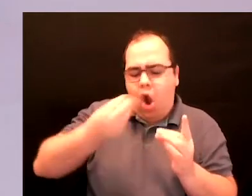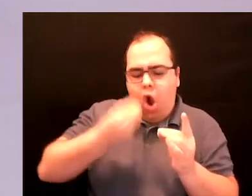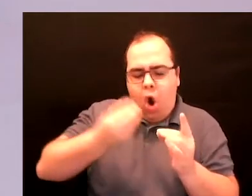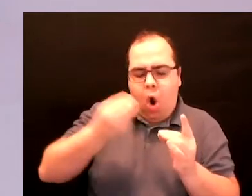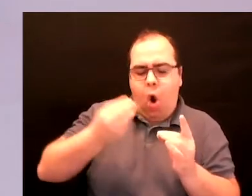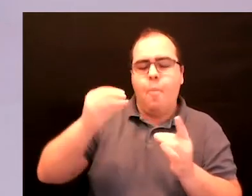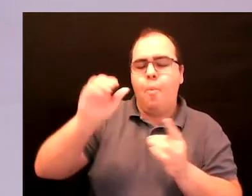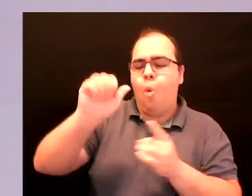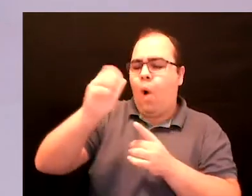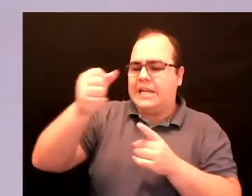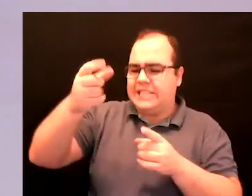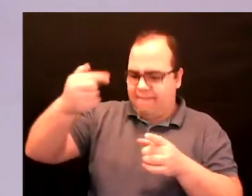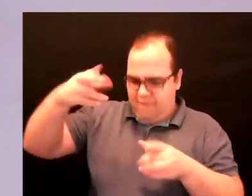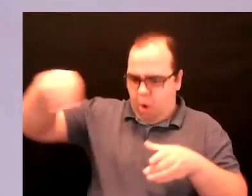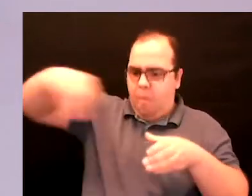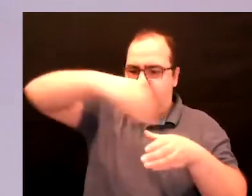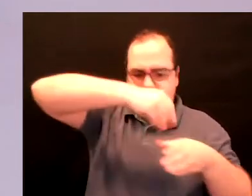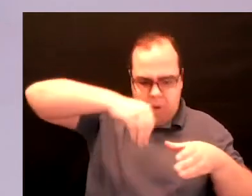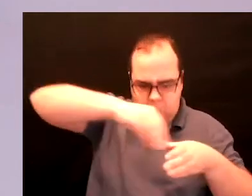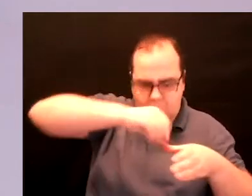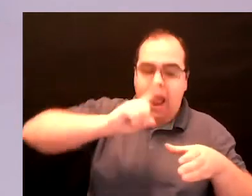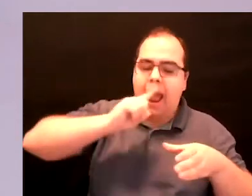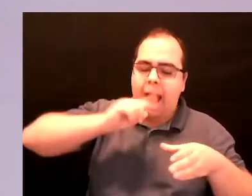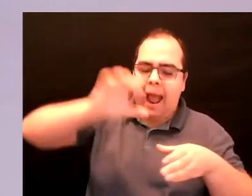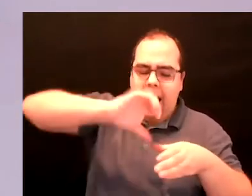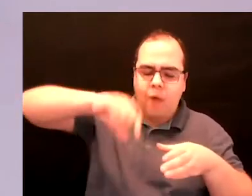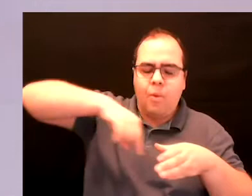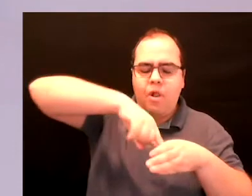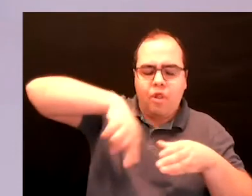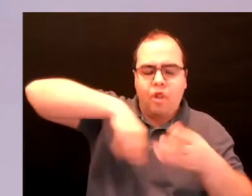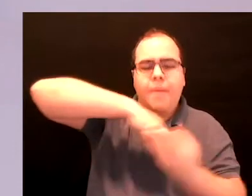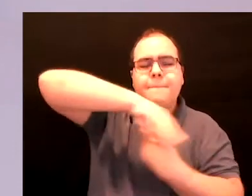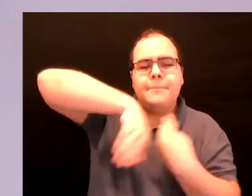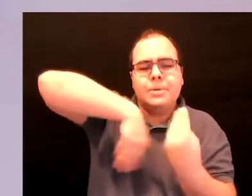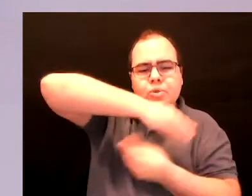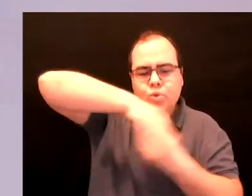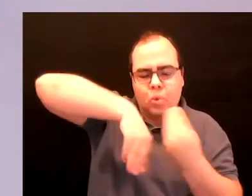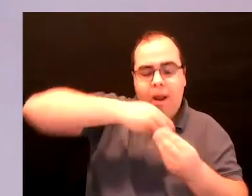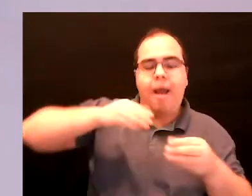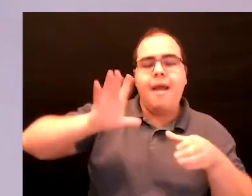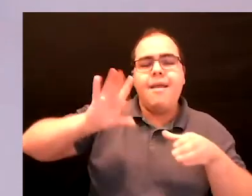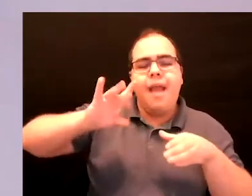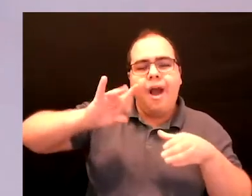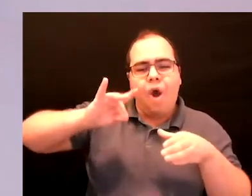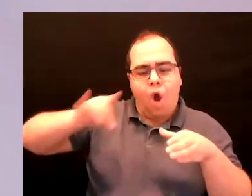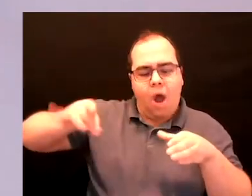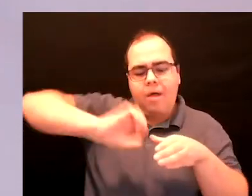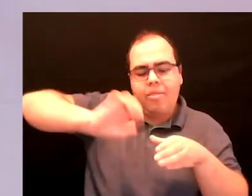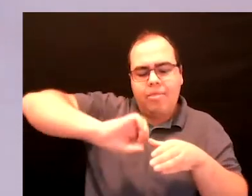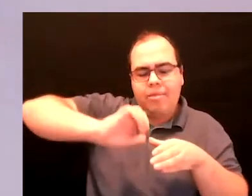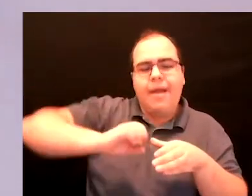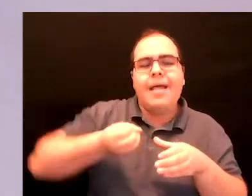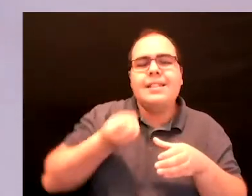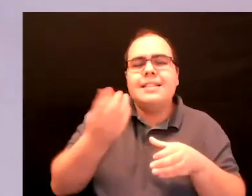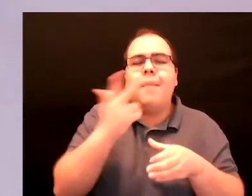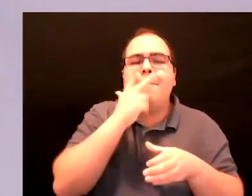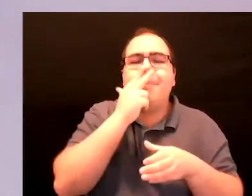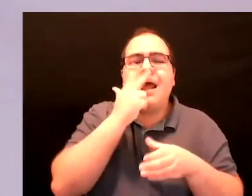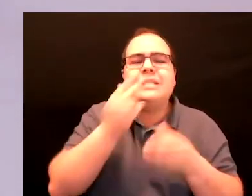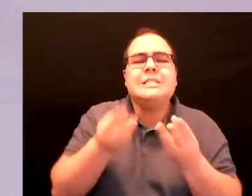do açafrão, um pó, a água um pouco para dissolver, né, esse pigmento, e a cola para poder